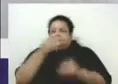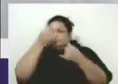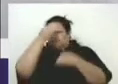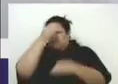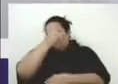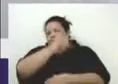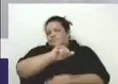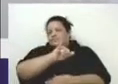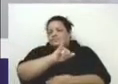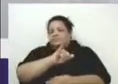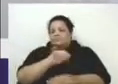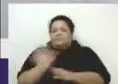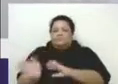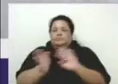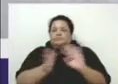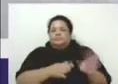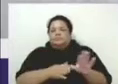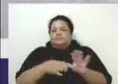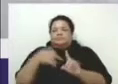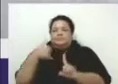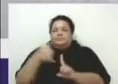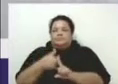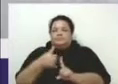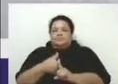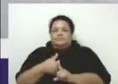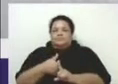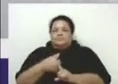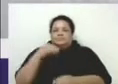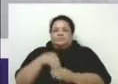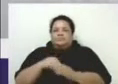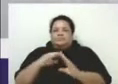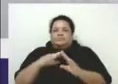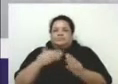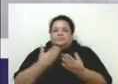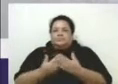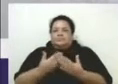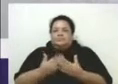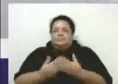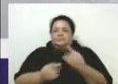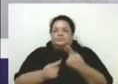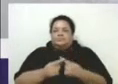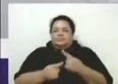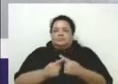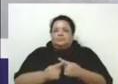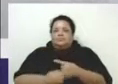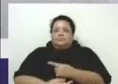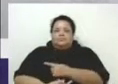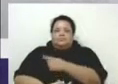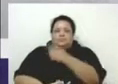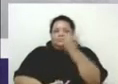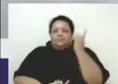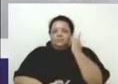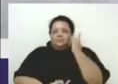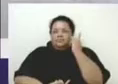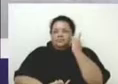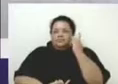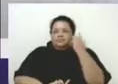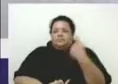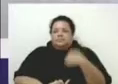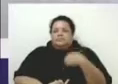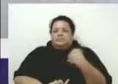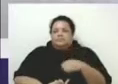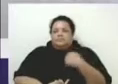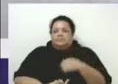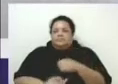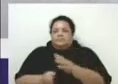situação que ocorre no âmbito das escolas. Porque as pessoas precisam de orientação.